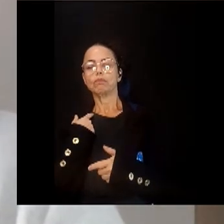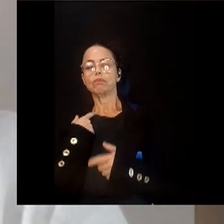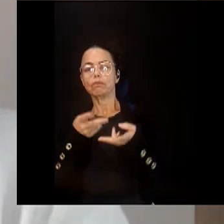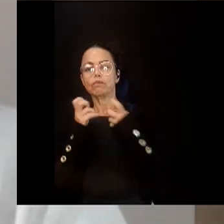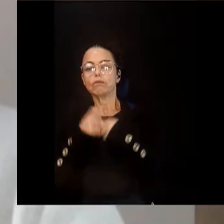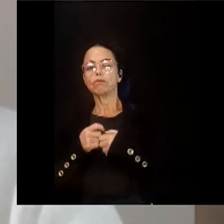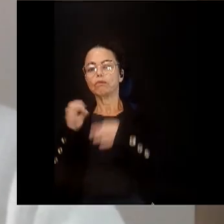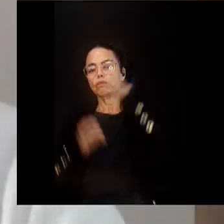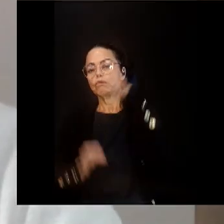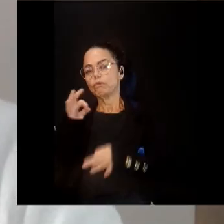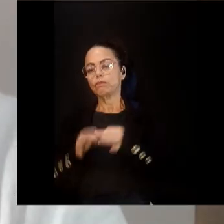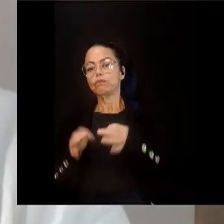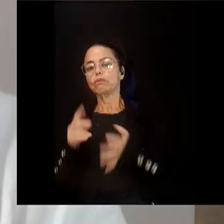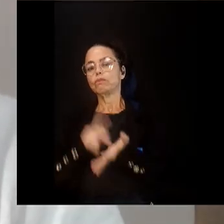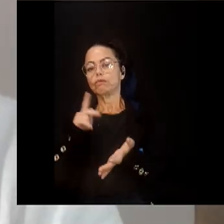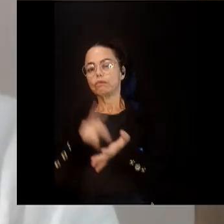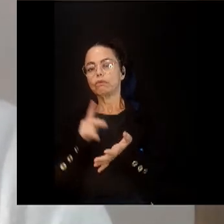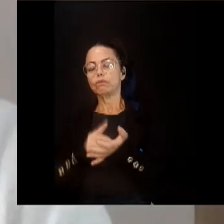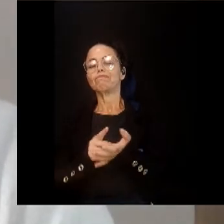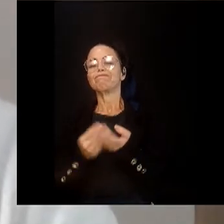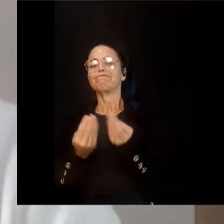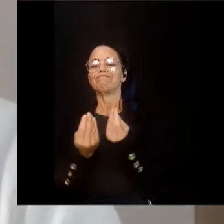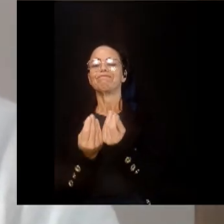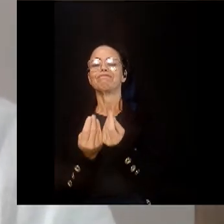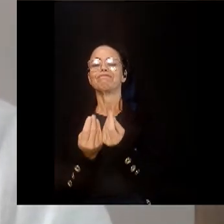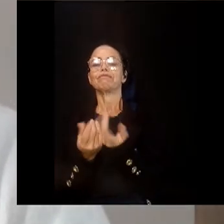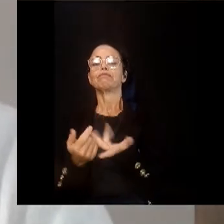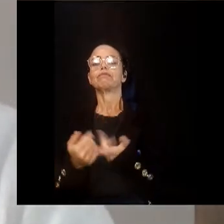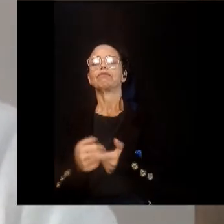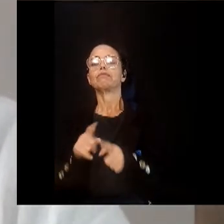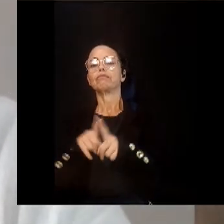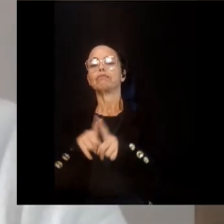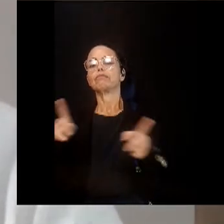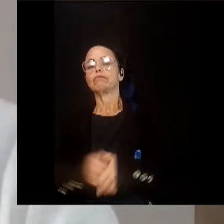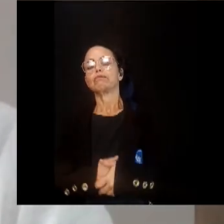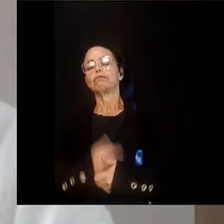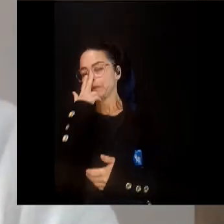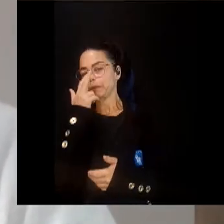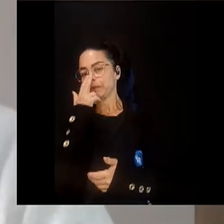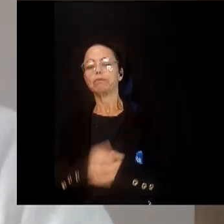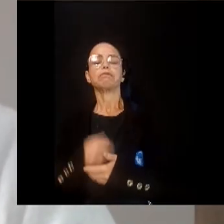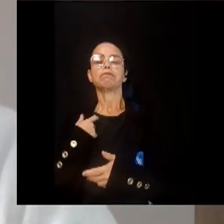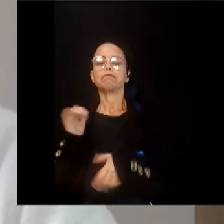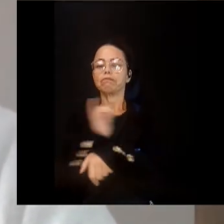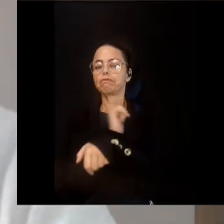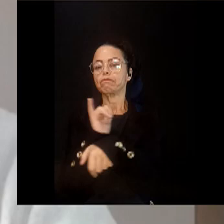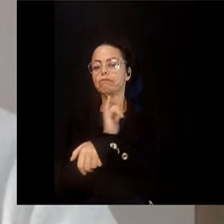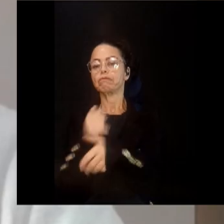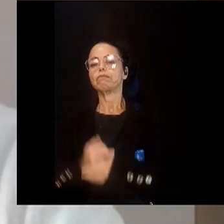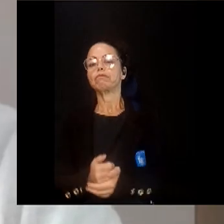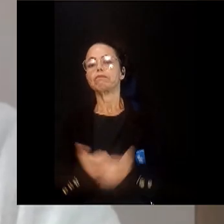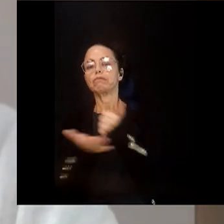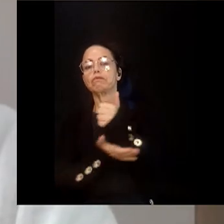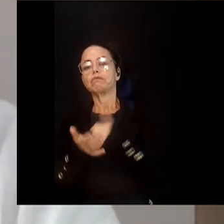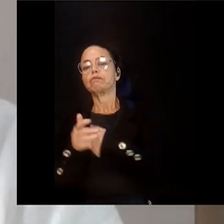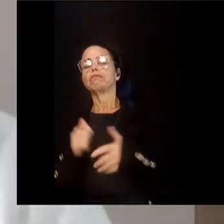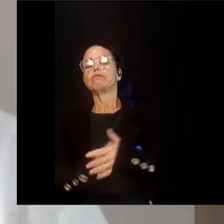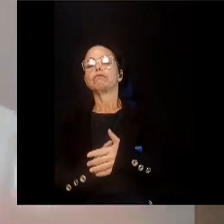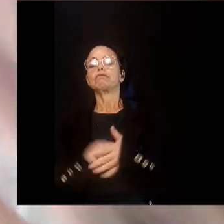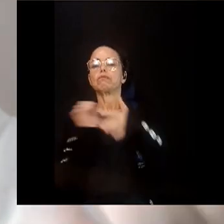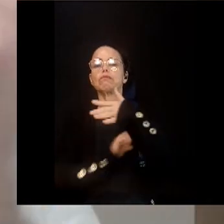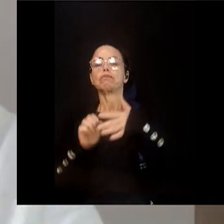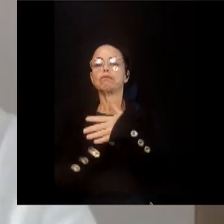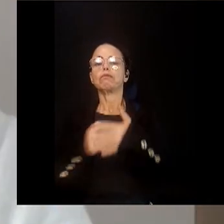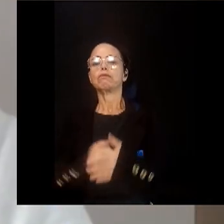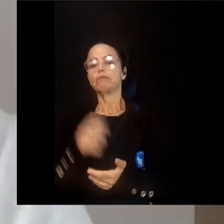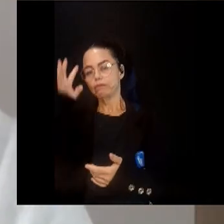de fato, há essa lacuna, mas não me parece estratégico o suficiente às empresas, né, os tomadores de decisão,